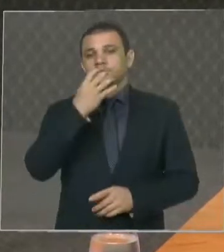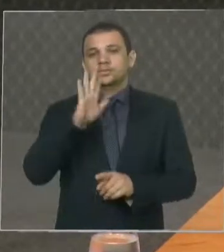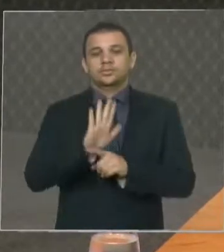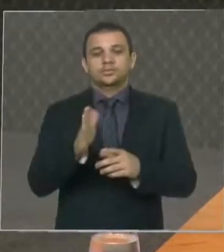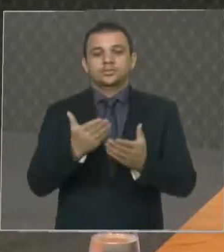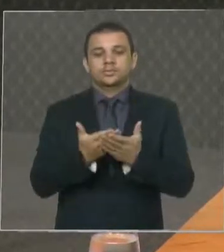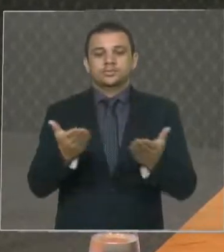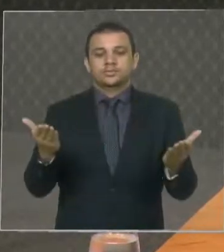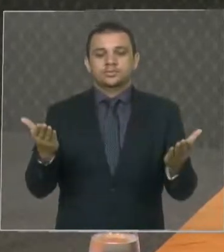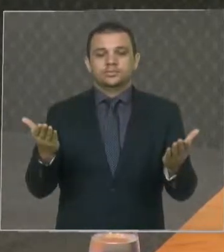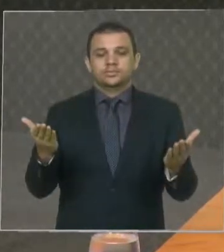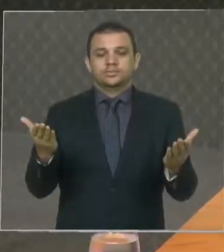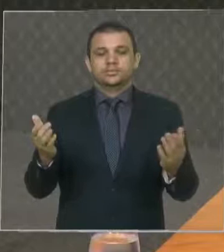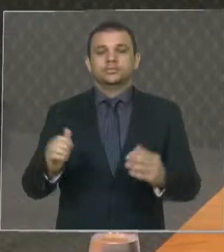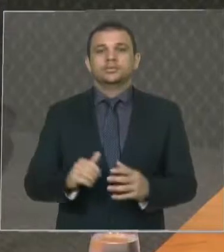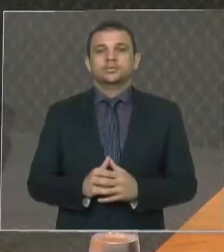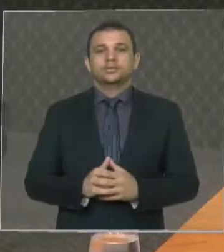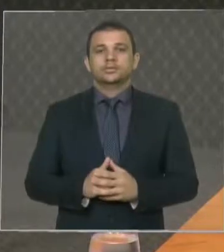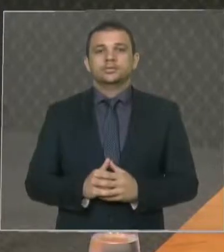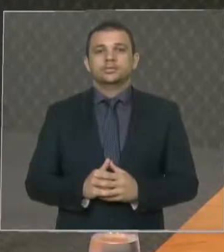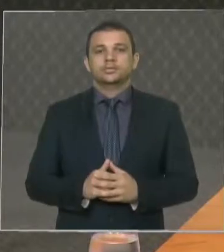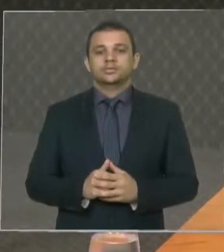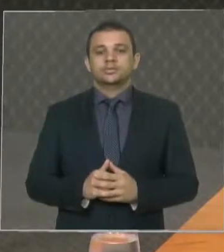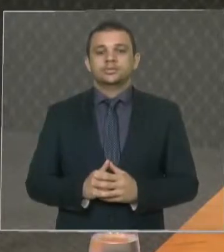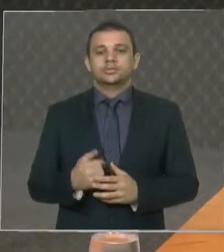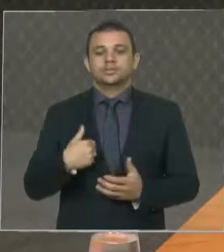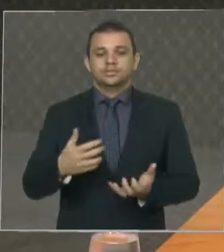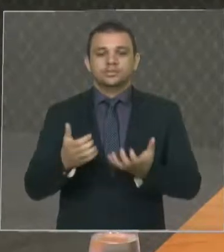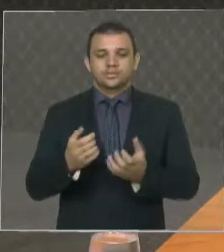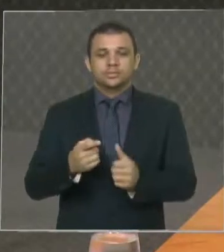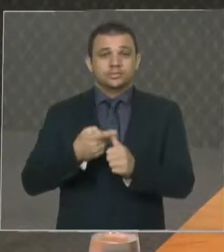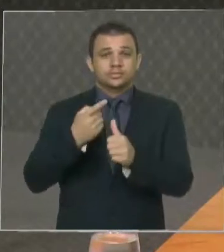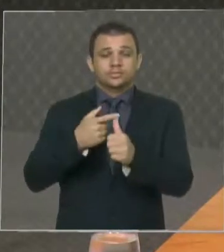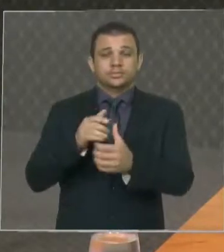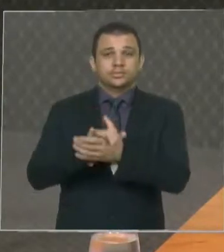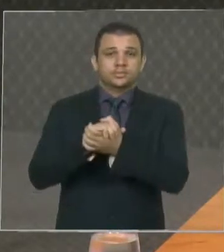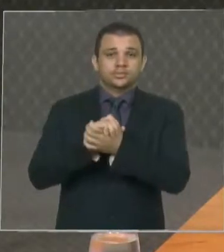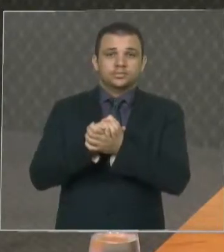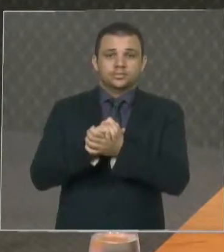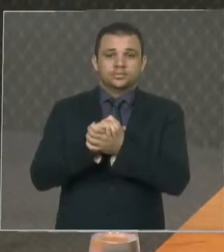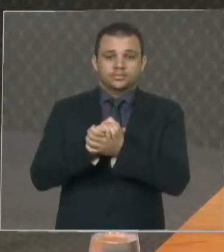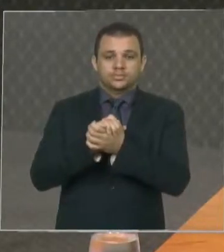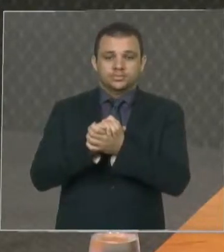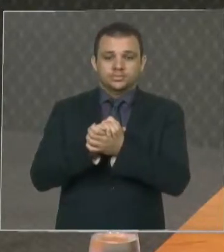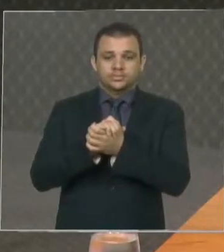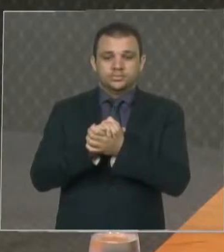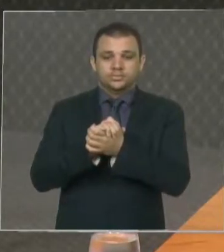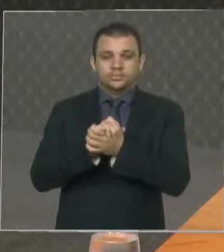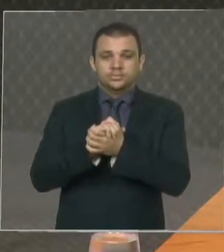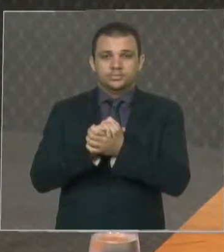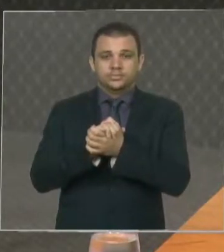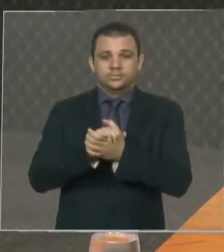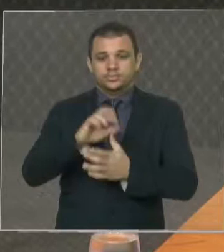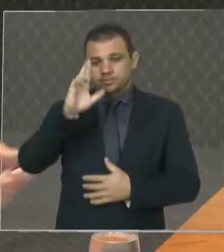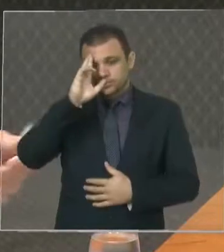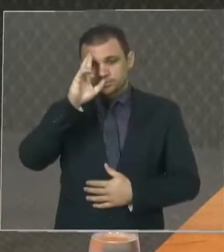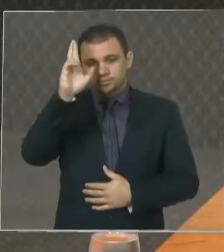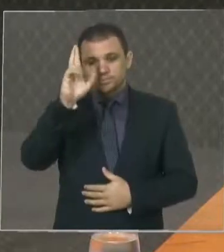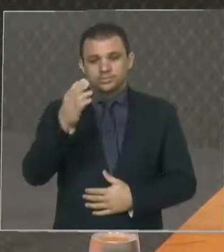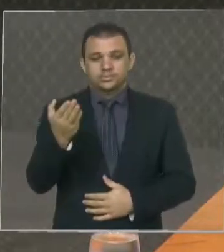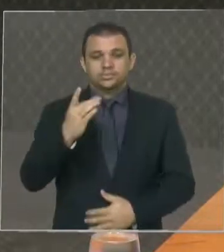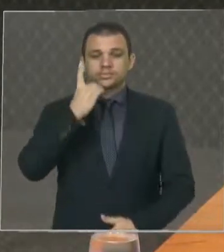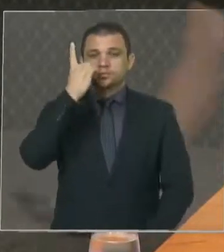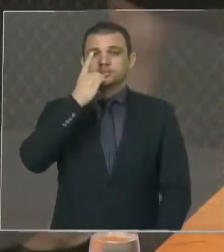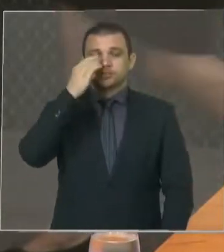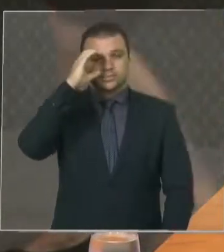todos. Quero primeiro cumprimentar o nosso queridíssimo senhor deputado